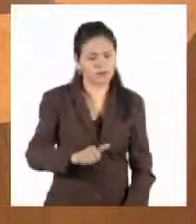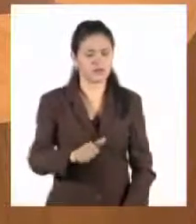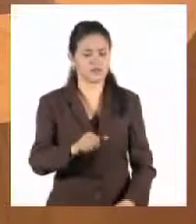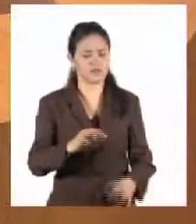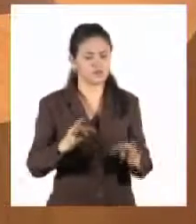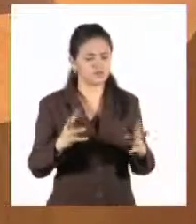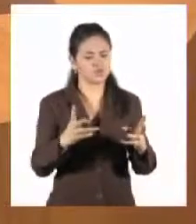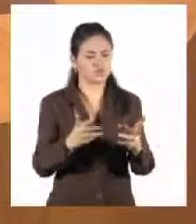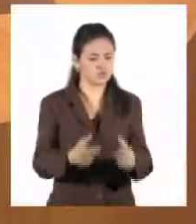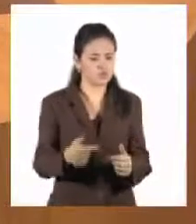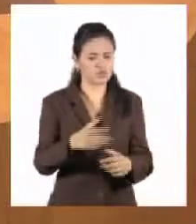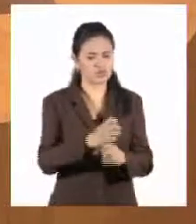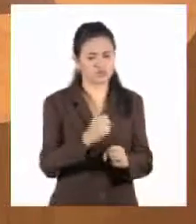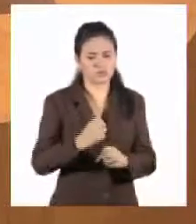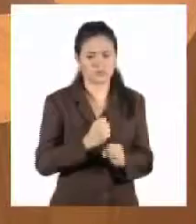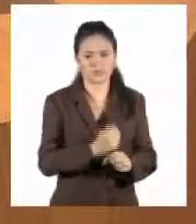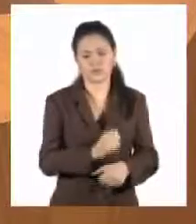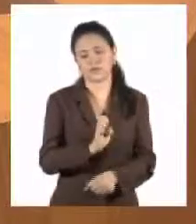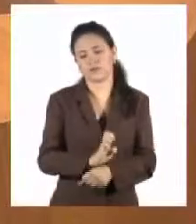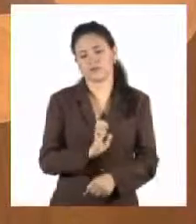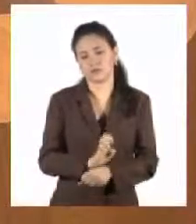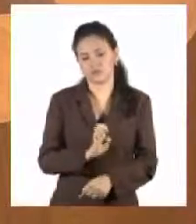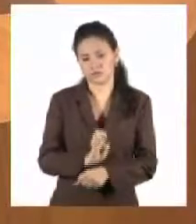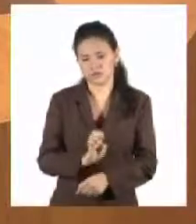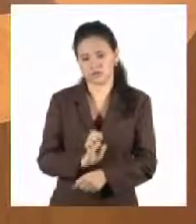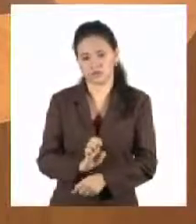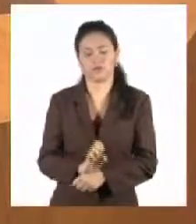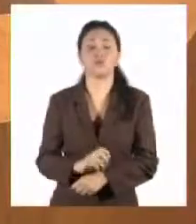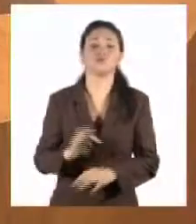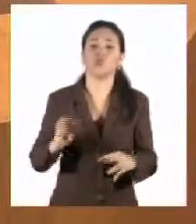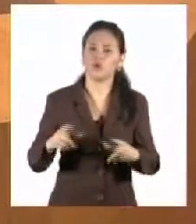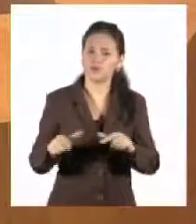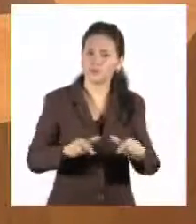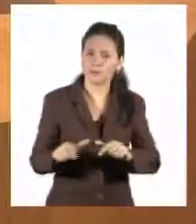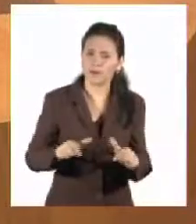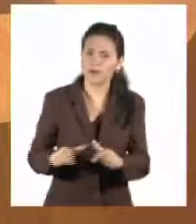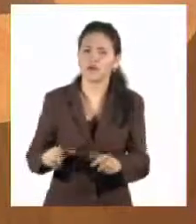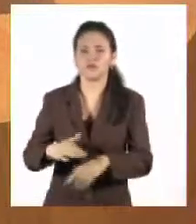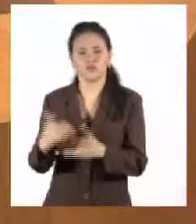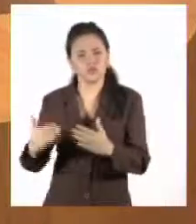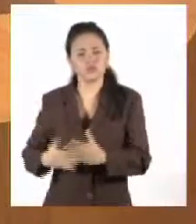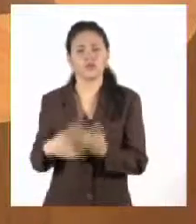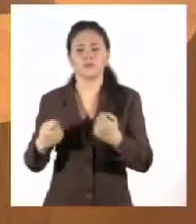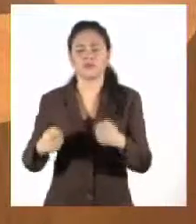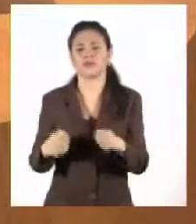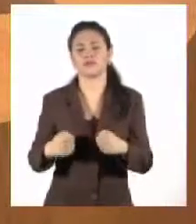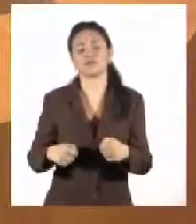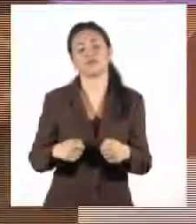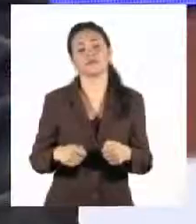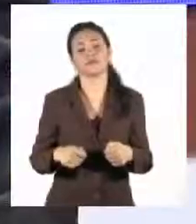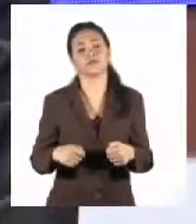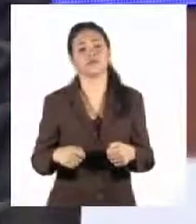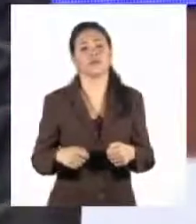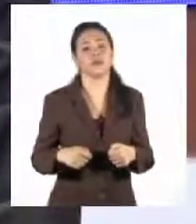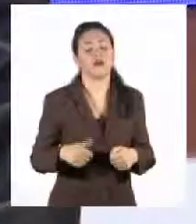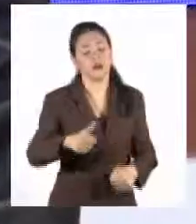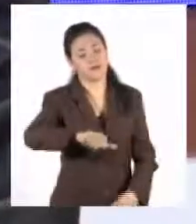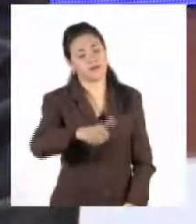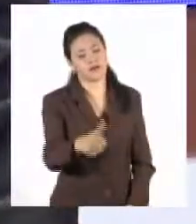e tratar, no geral, de todas as ações que precisam do parecer desta comissão.